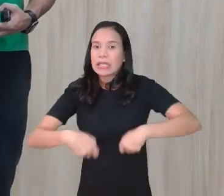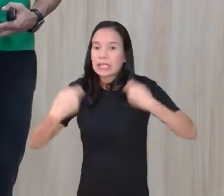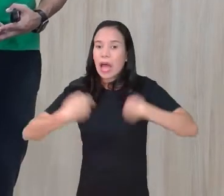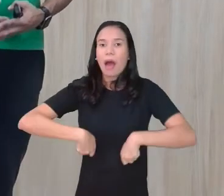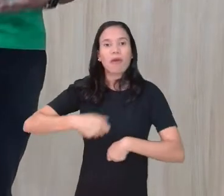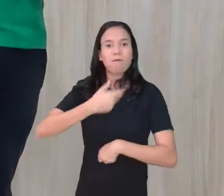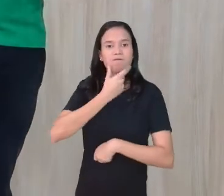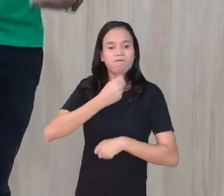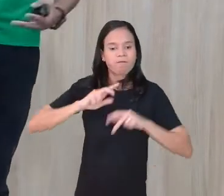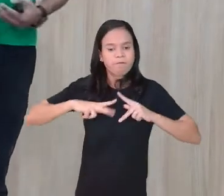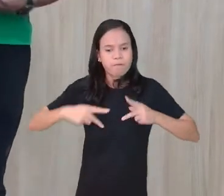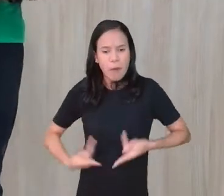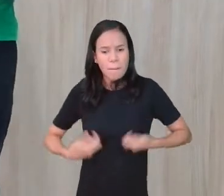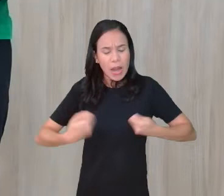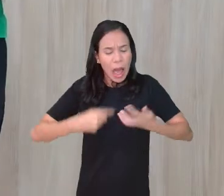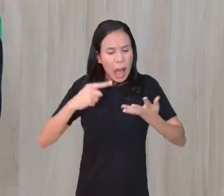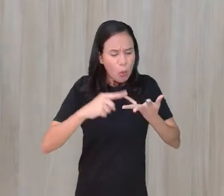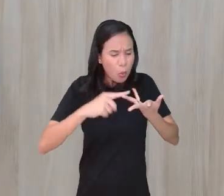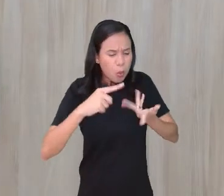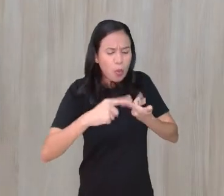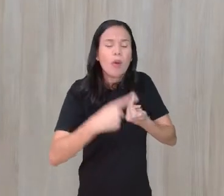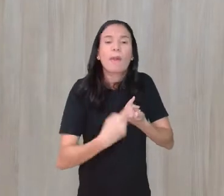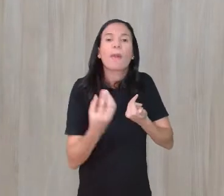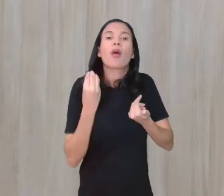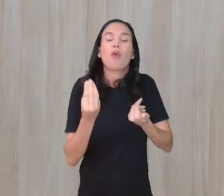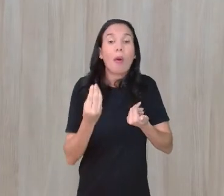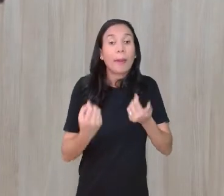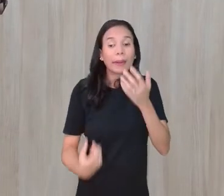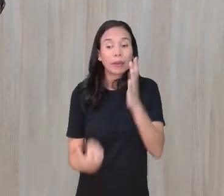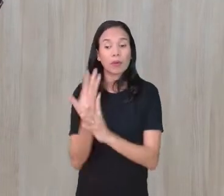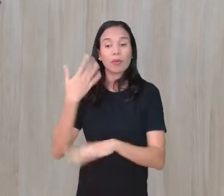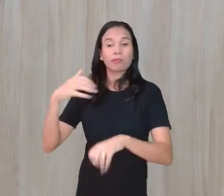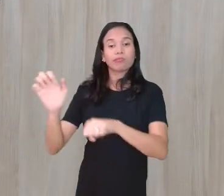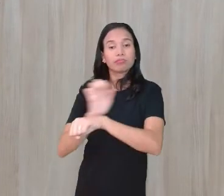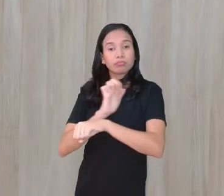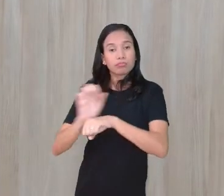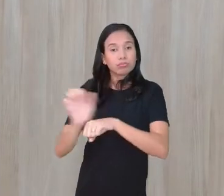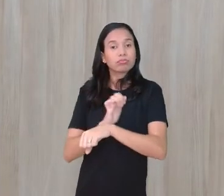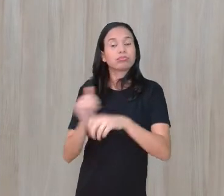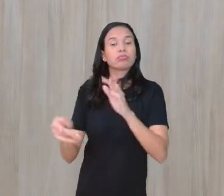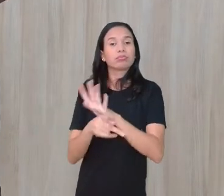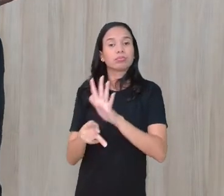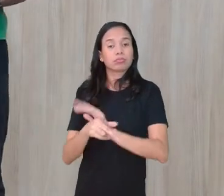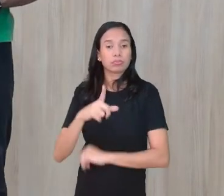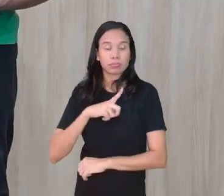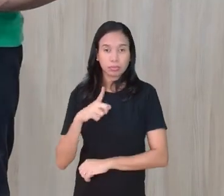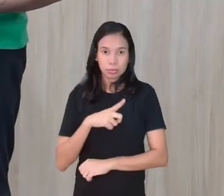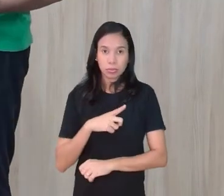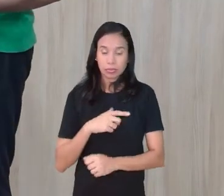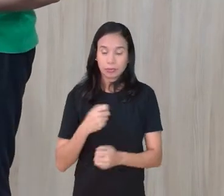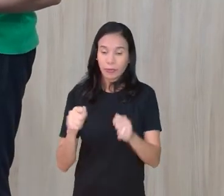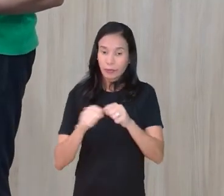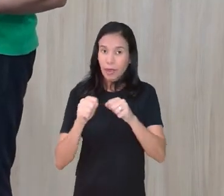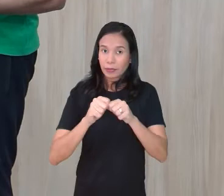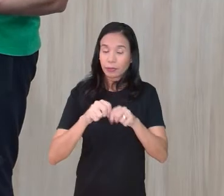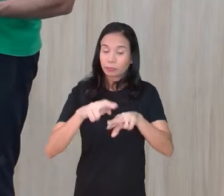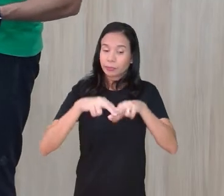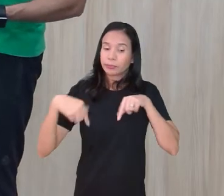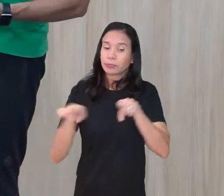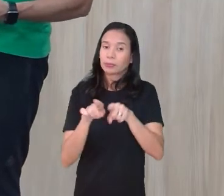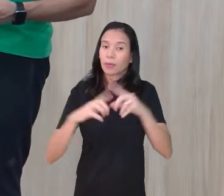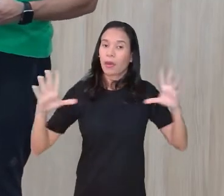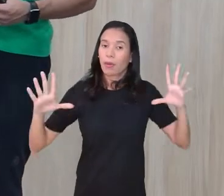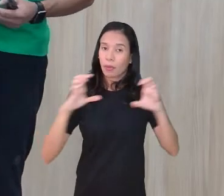de contar e com isso surgiu também as operações posteriores, certo? Então tem aí o conjunto dos